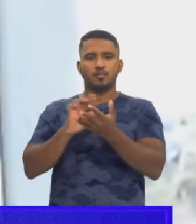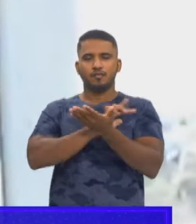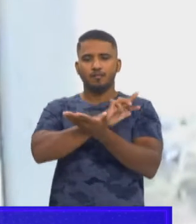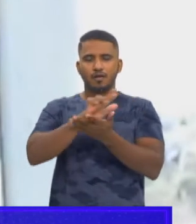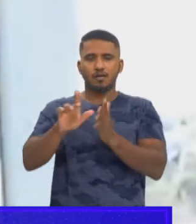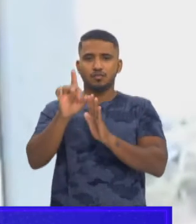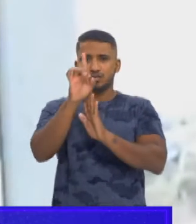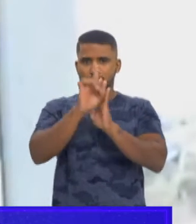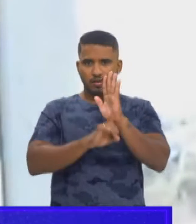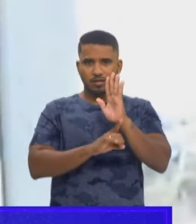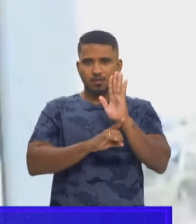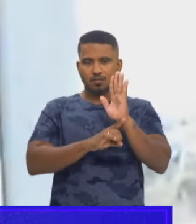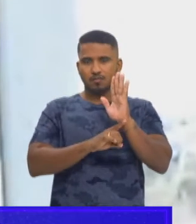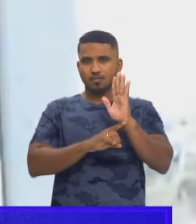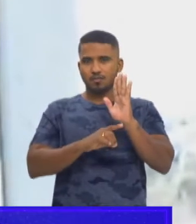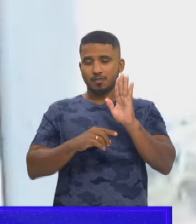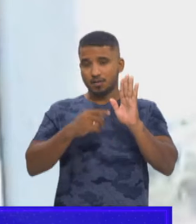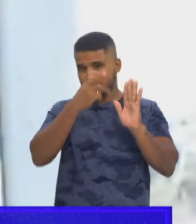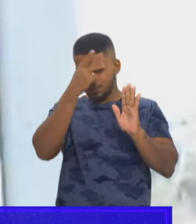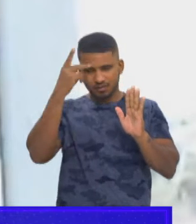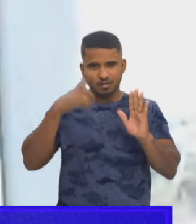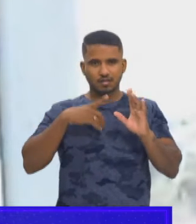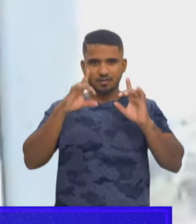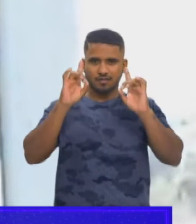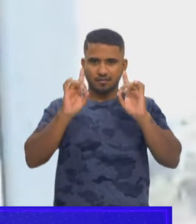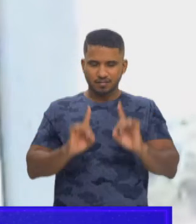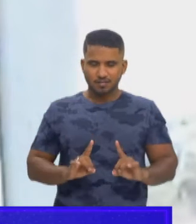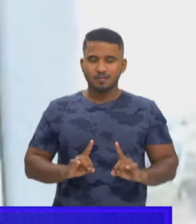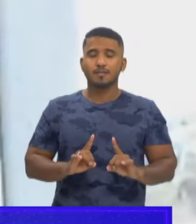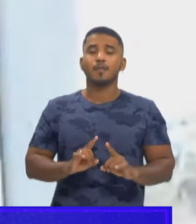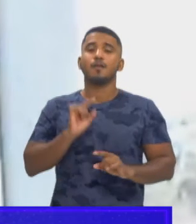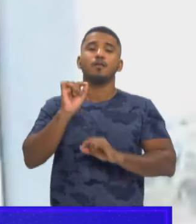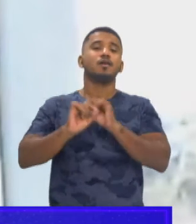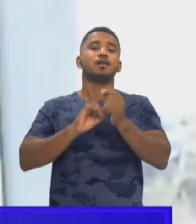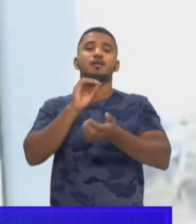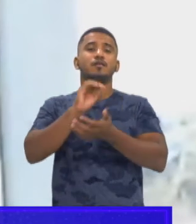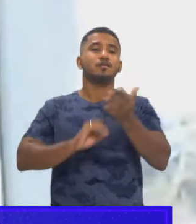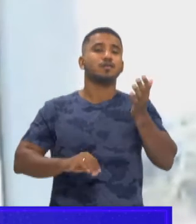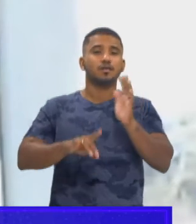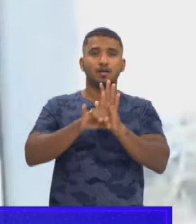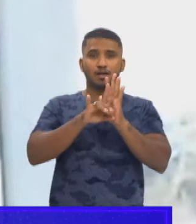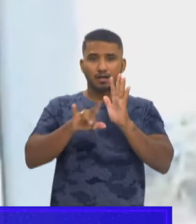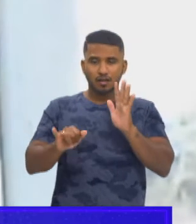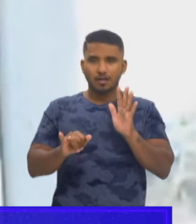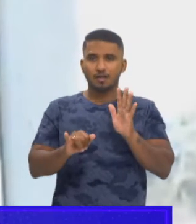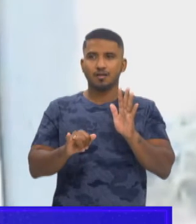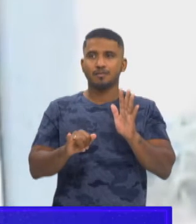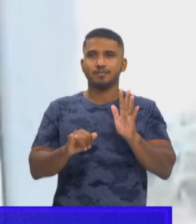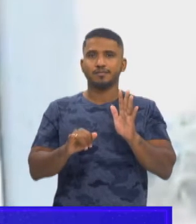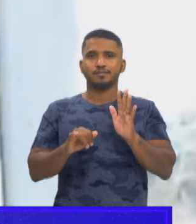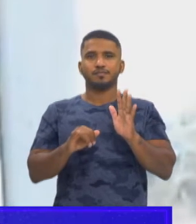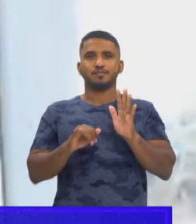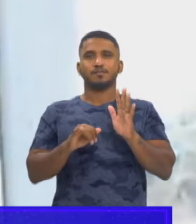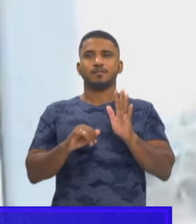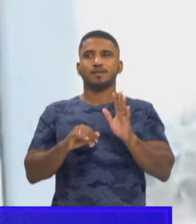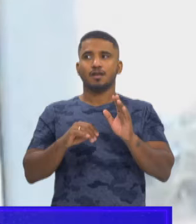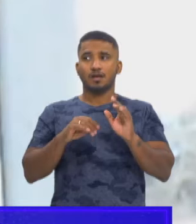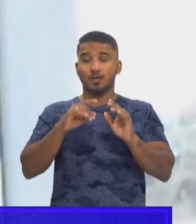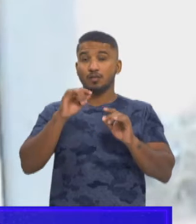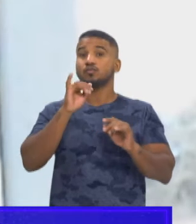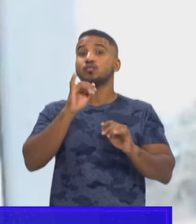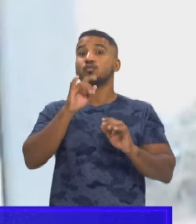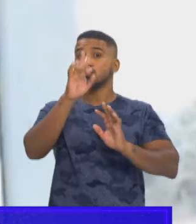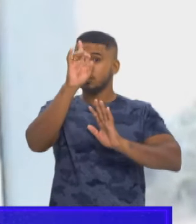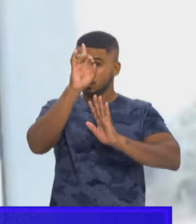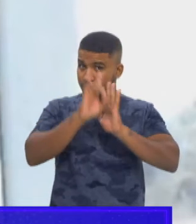a recepção, na verdade, do Código de Defesa do Consumidor, do Direito Eleitoral, trouxe do Código Civil, consolidação das leis do